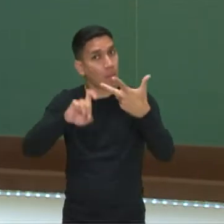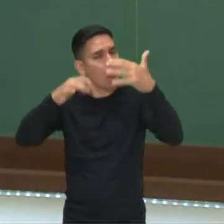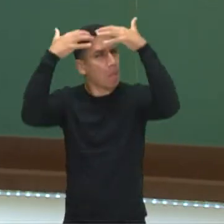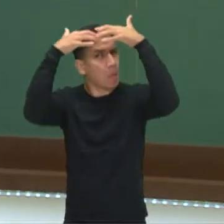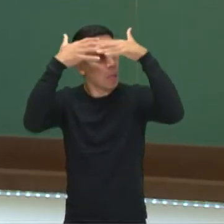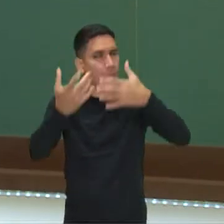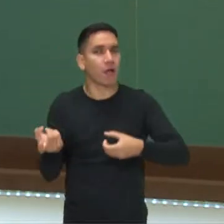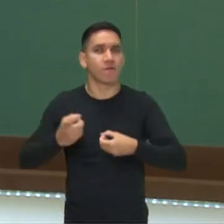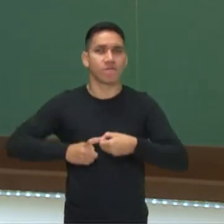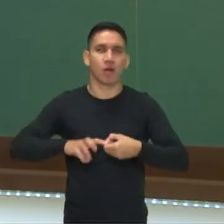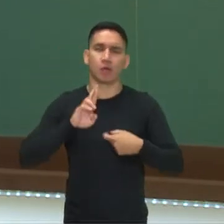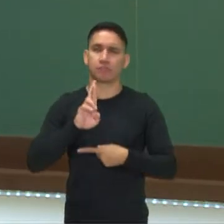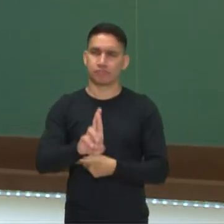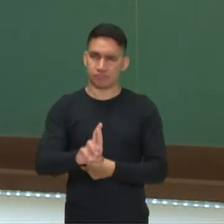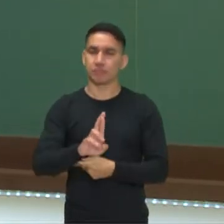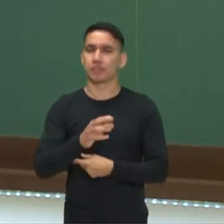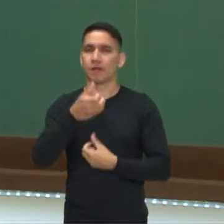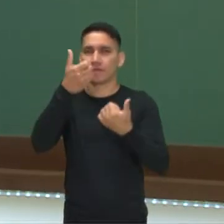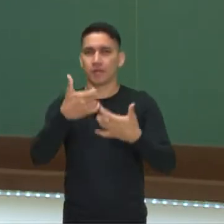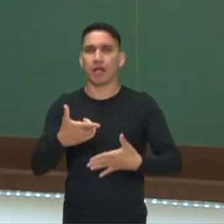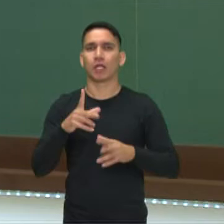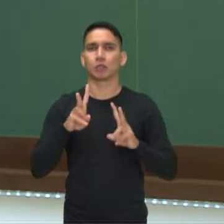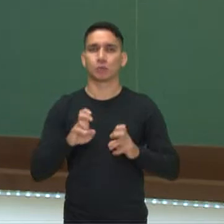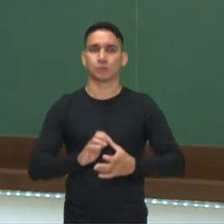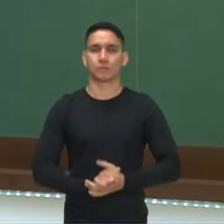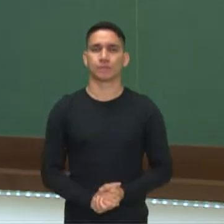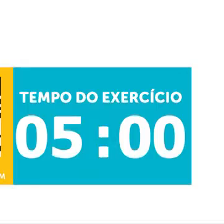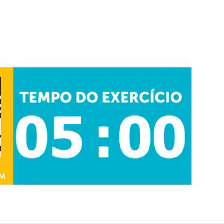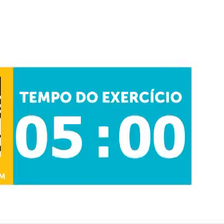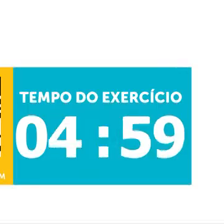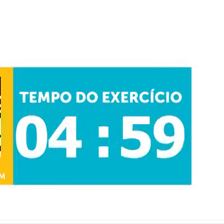pouquinho que eu volto já já comentando essa questão com vocês.